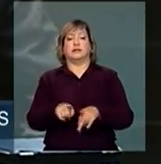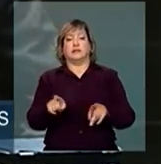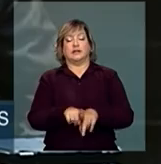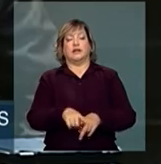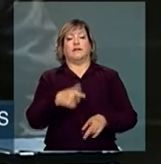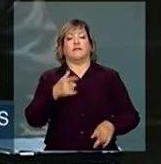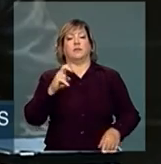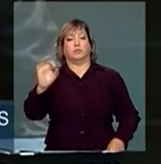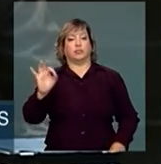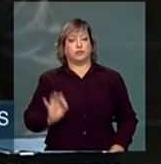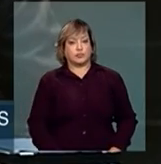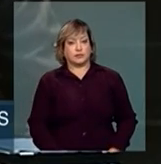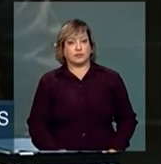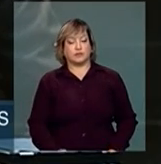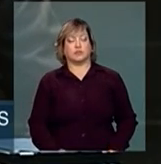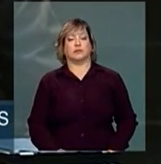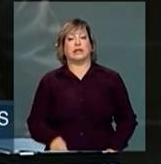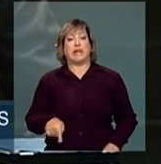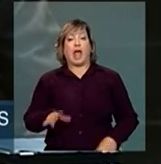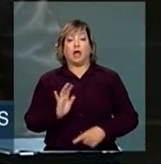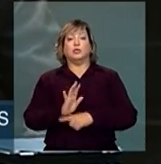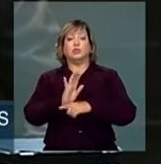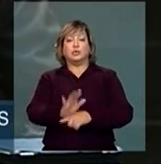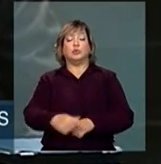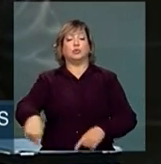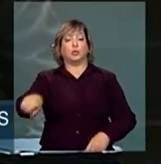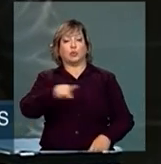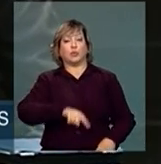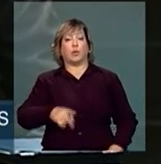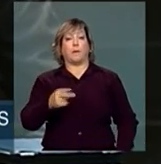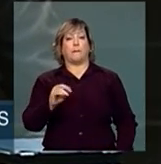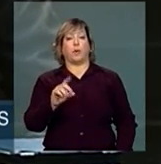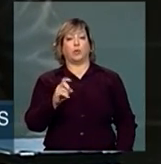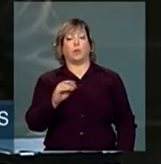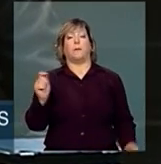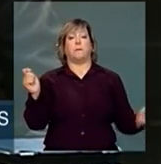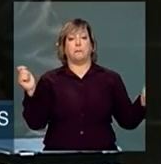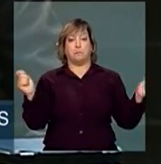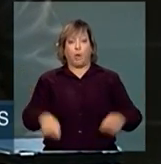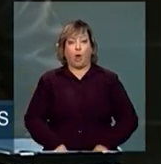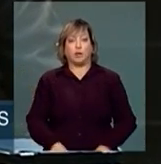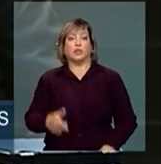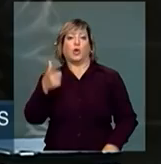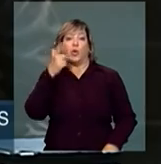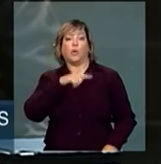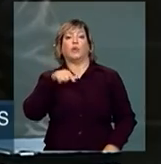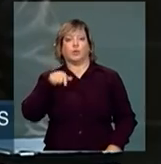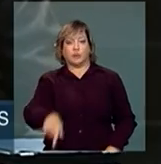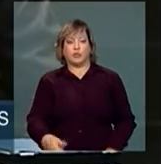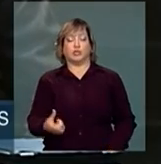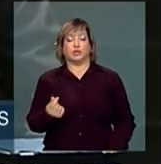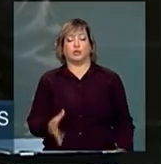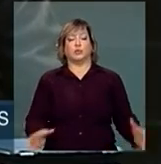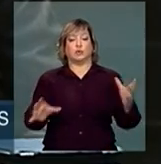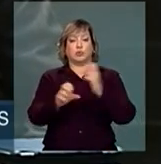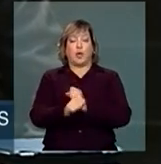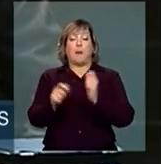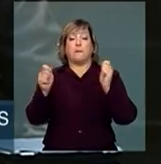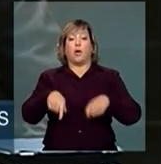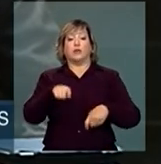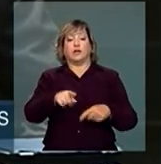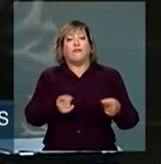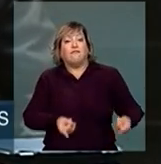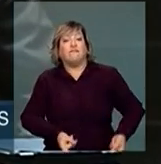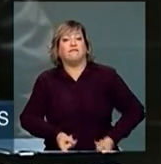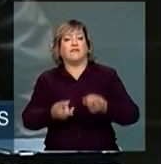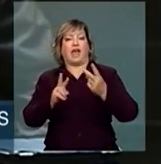25%. Isso vai ajudar com que o produtor possa acessar os recursos e possa ir na revenda ou possa